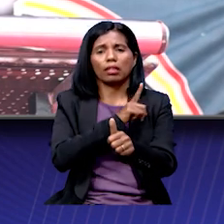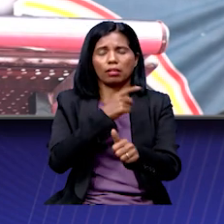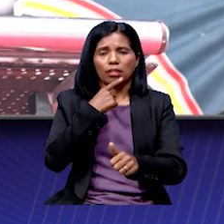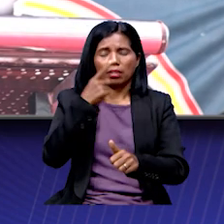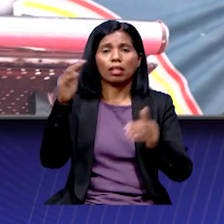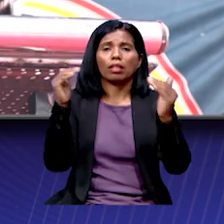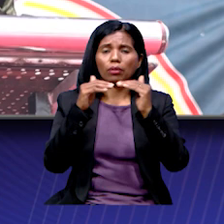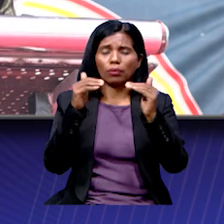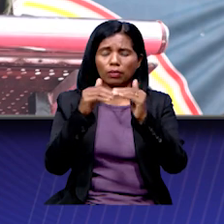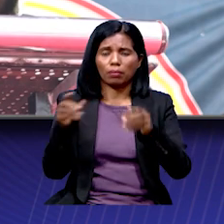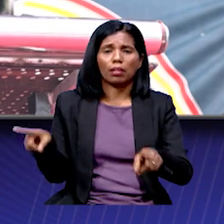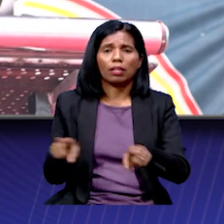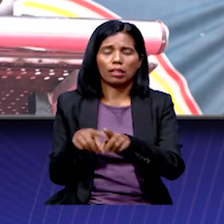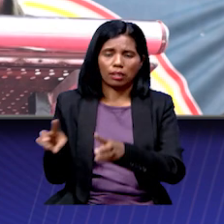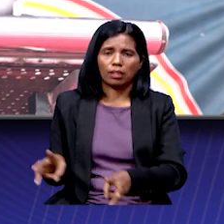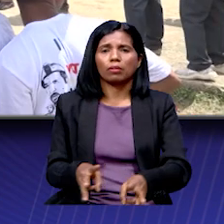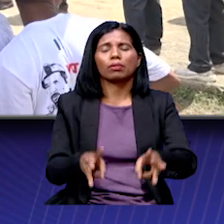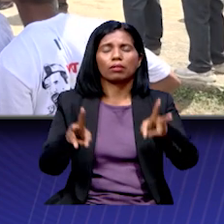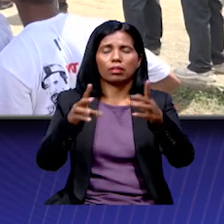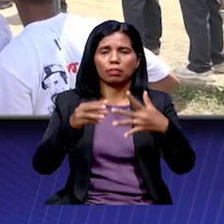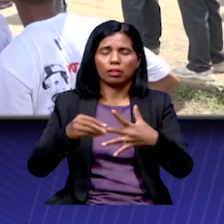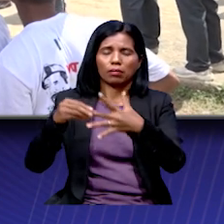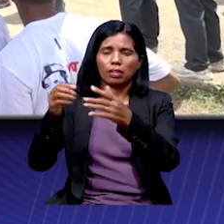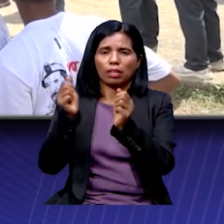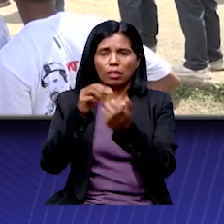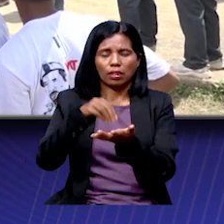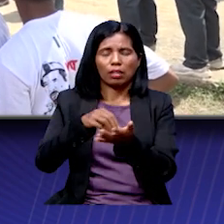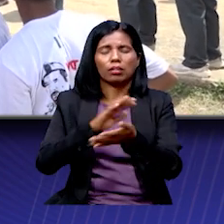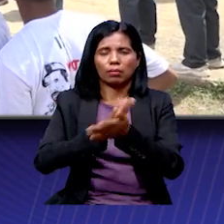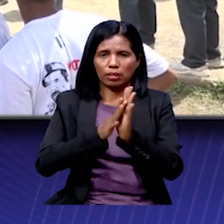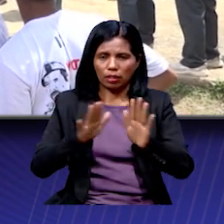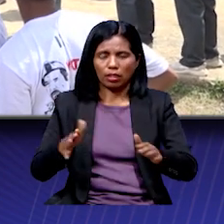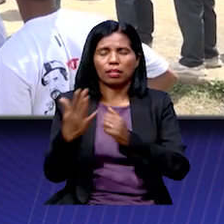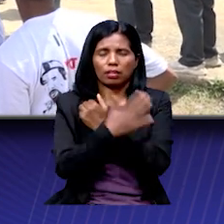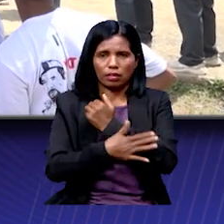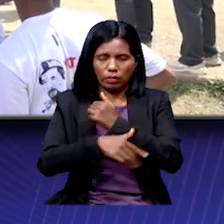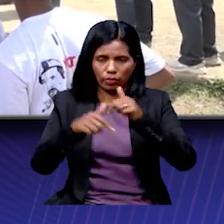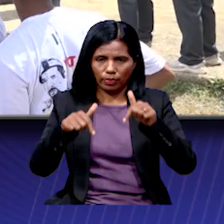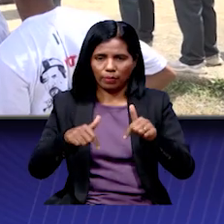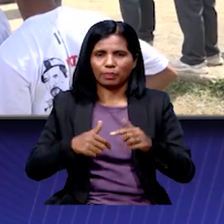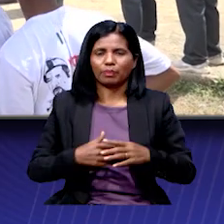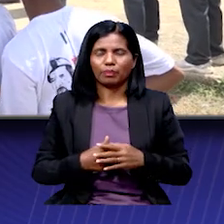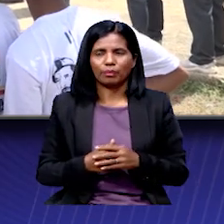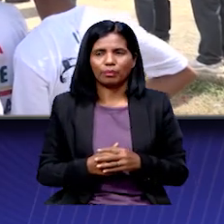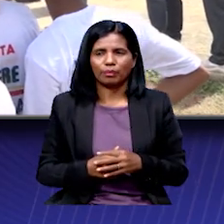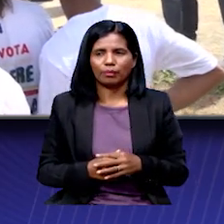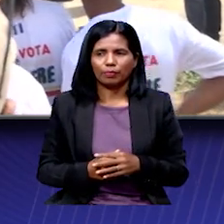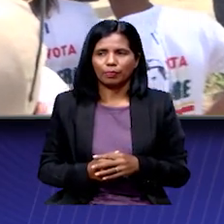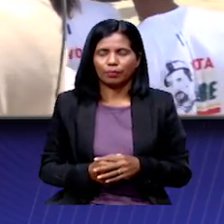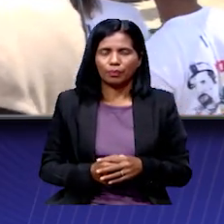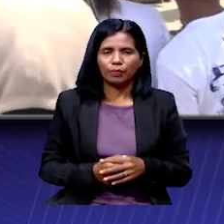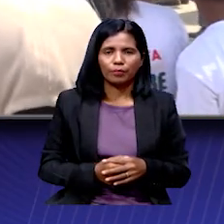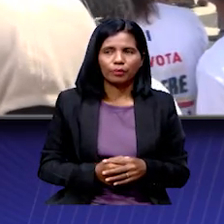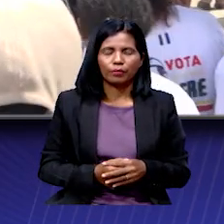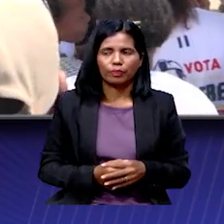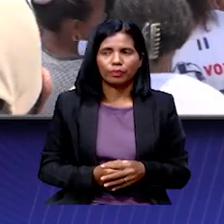diálogo magdalang único ne bebele cria estabilidade e Harailaran. Atu candidato amba presidente, atu servi.